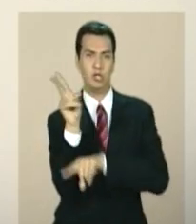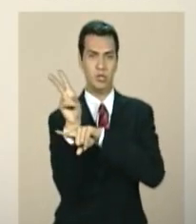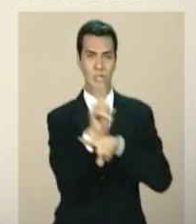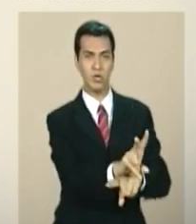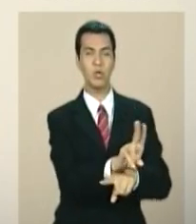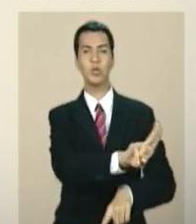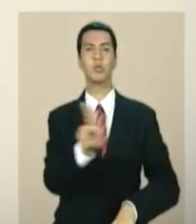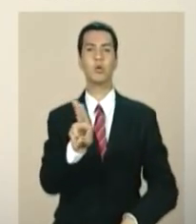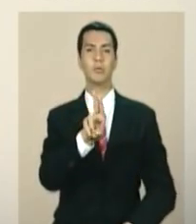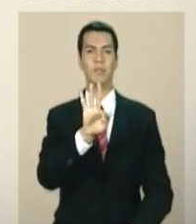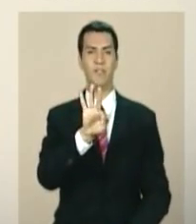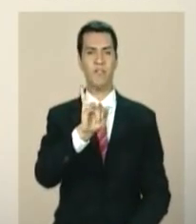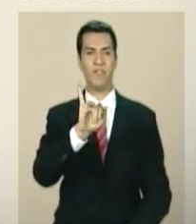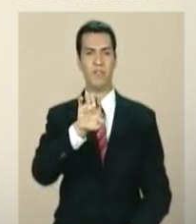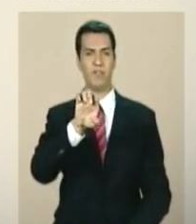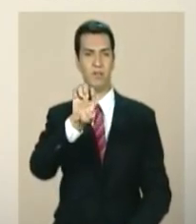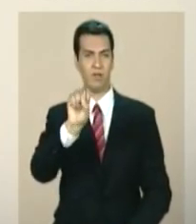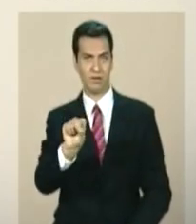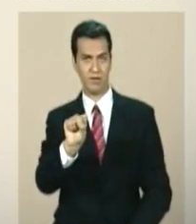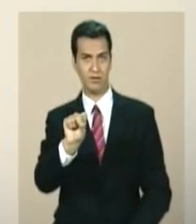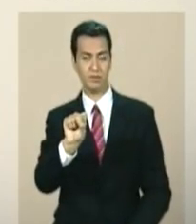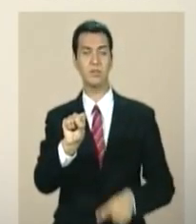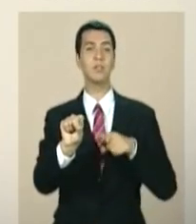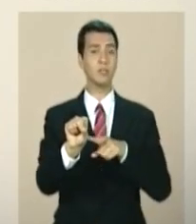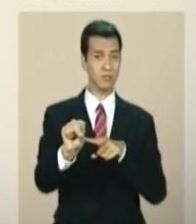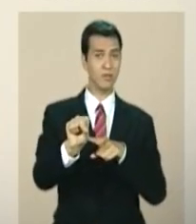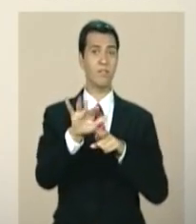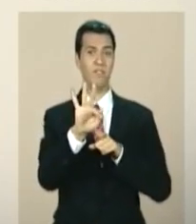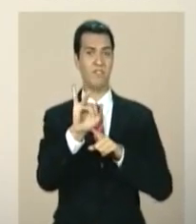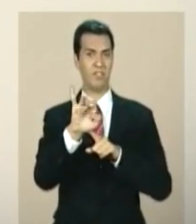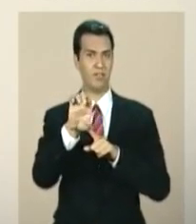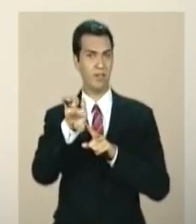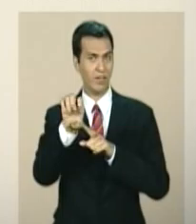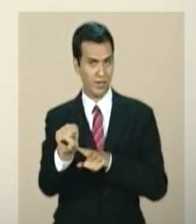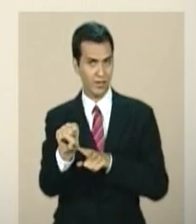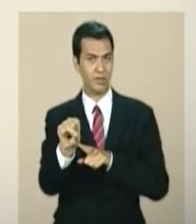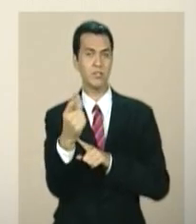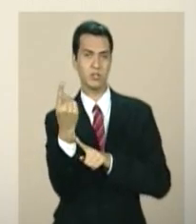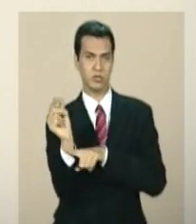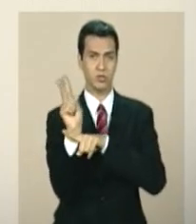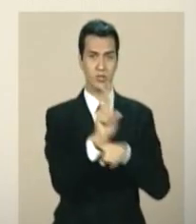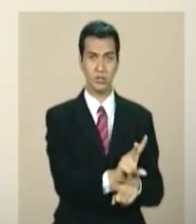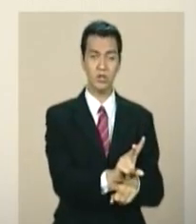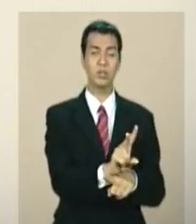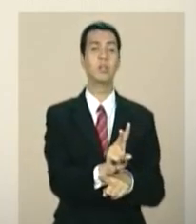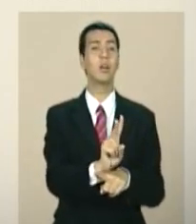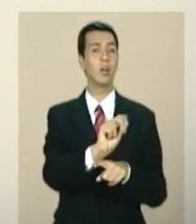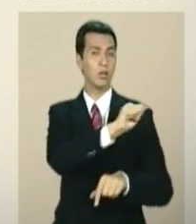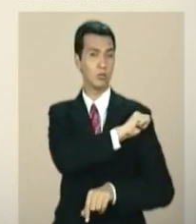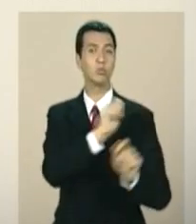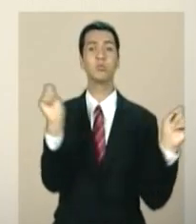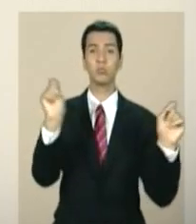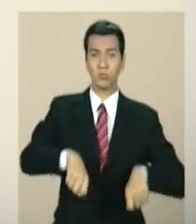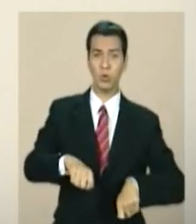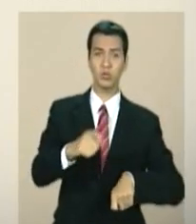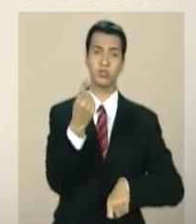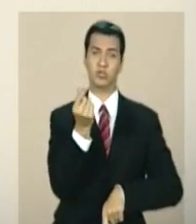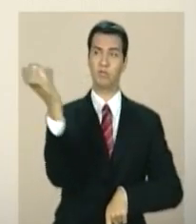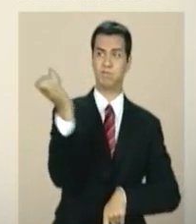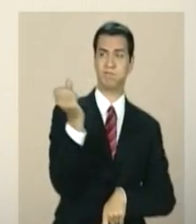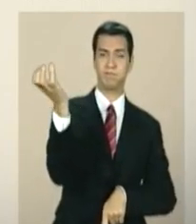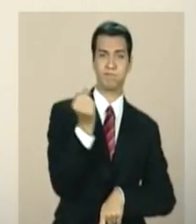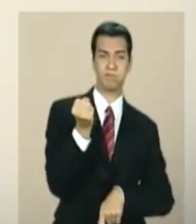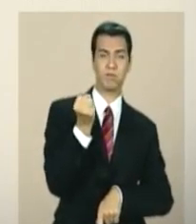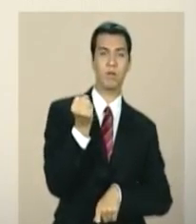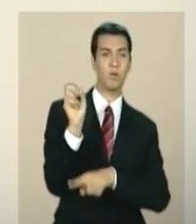estudantil para o ensino superior com o fi Luciano O estudante pode financiar até 100% da